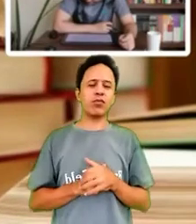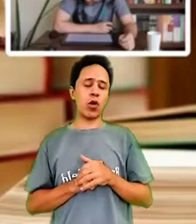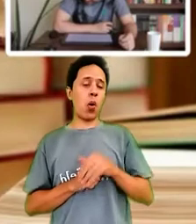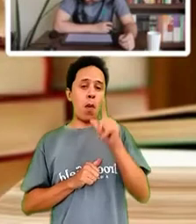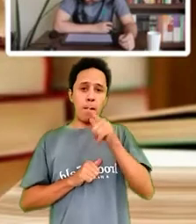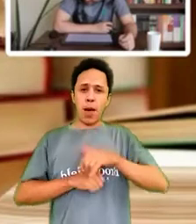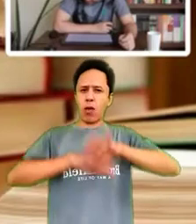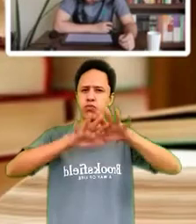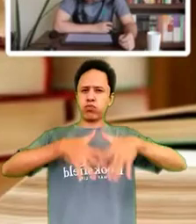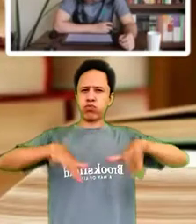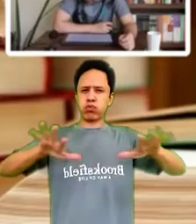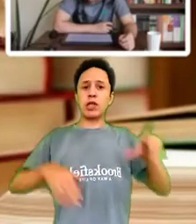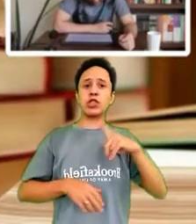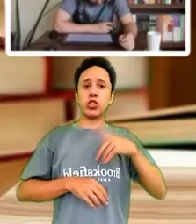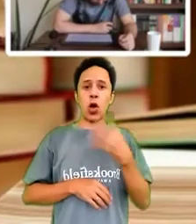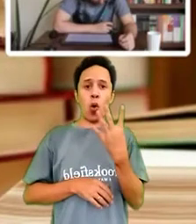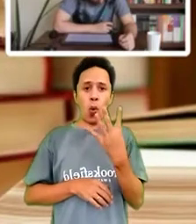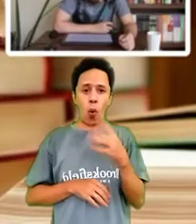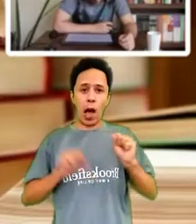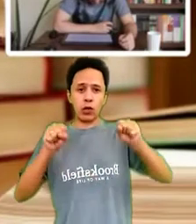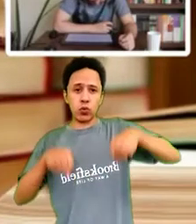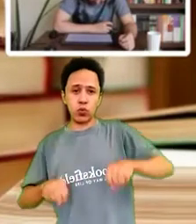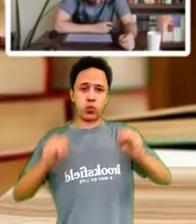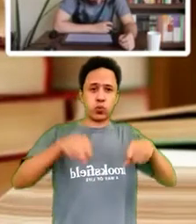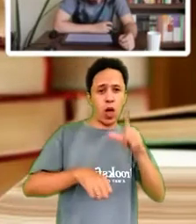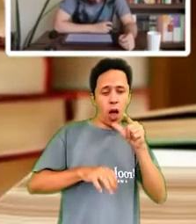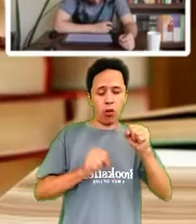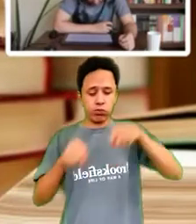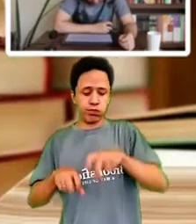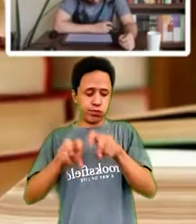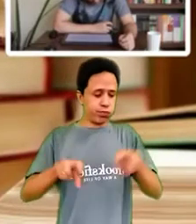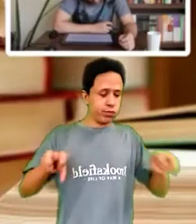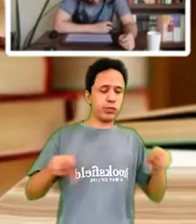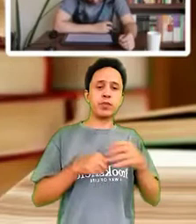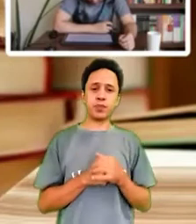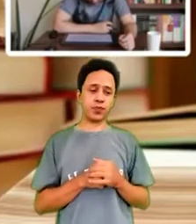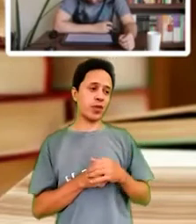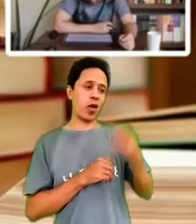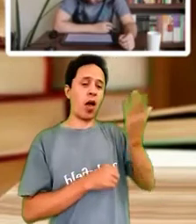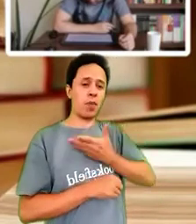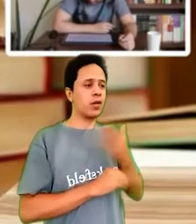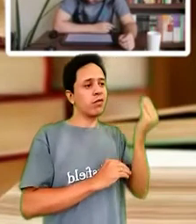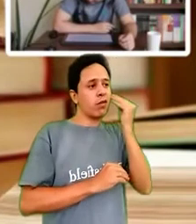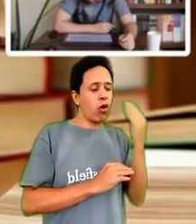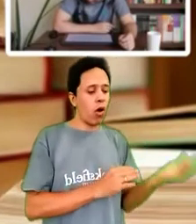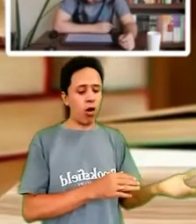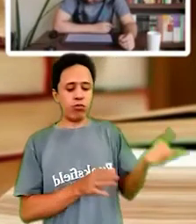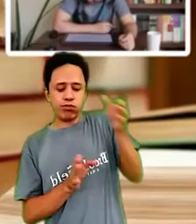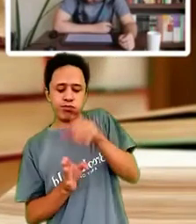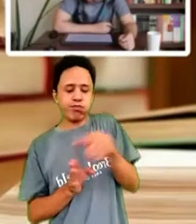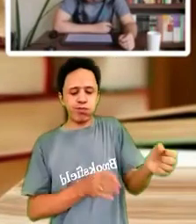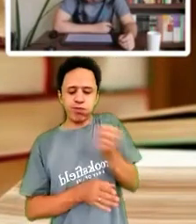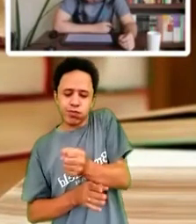especial, liso, gigantesco, só 4 jets na água. Vacilei. O Burley tentou me colocar numa onda, não larguei